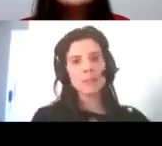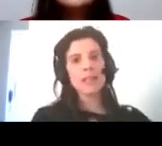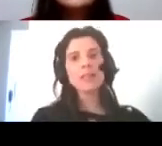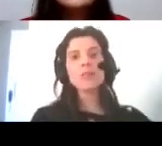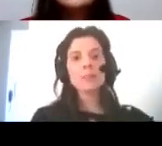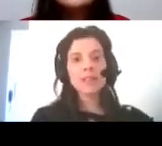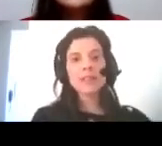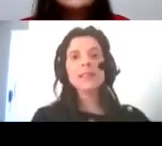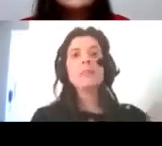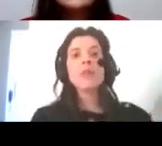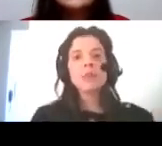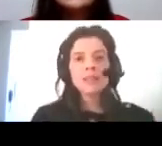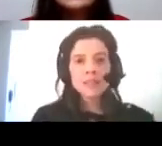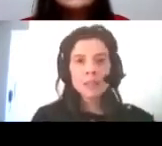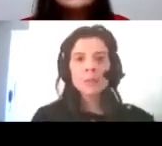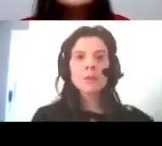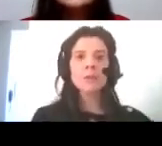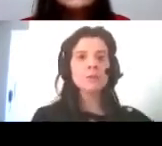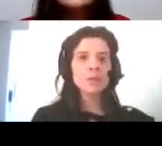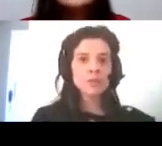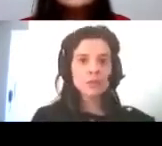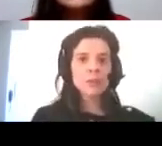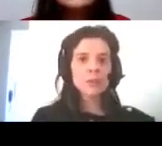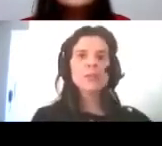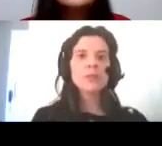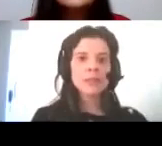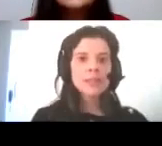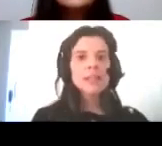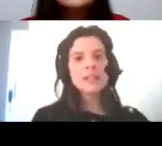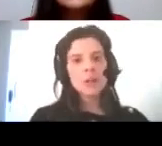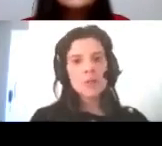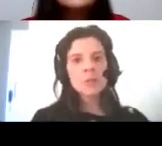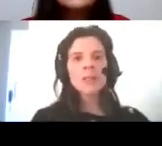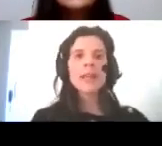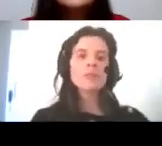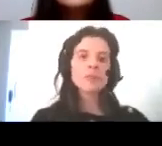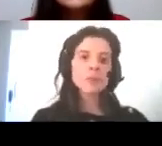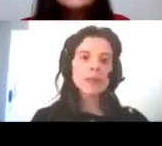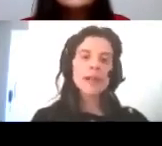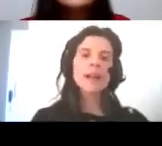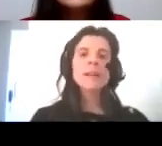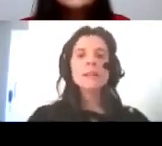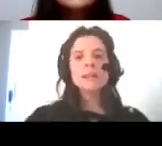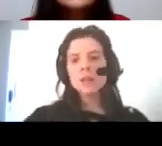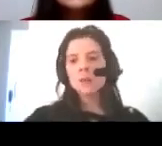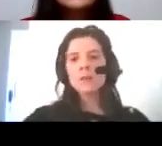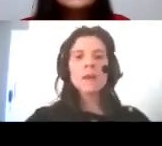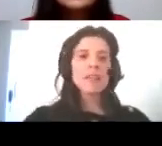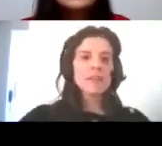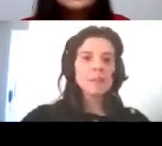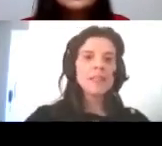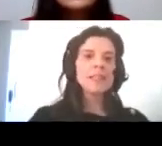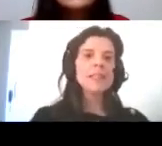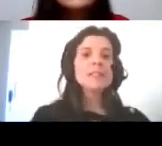clientes, porque ali eu estou para atender a população, os meus colaboradores, e não o meu cliente particular, não a